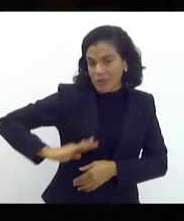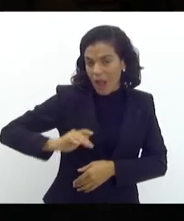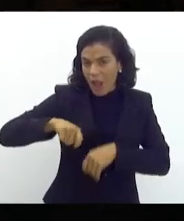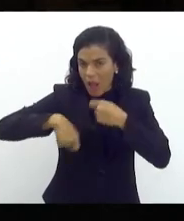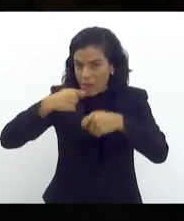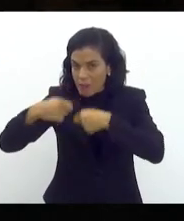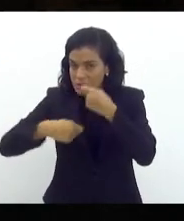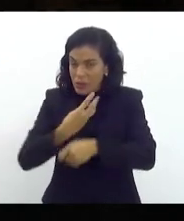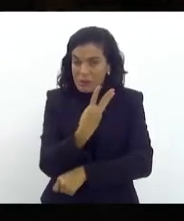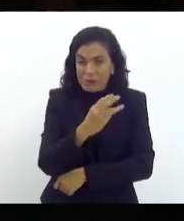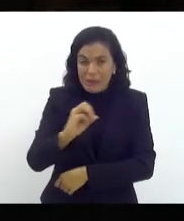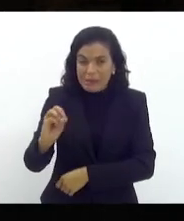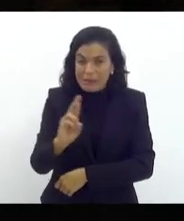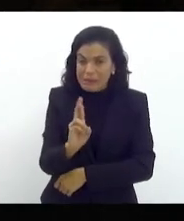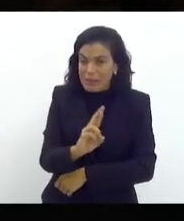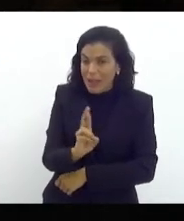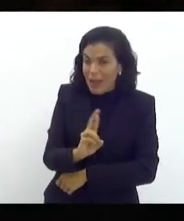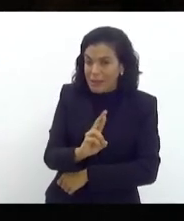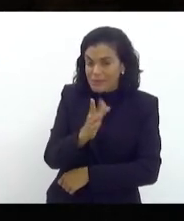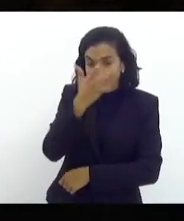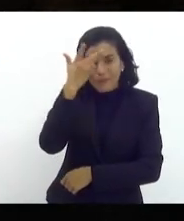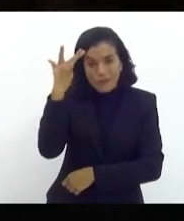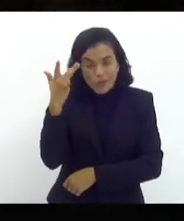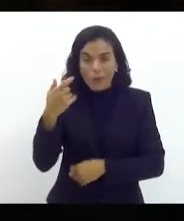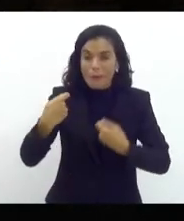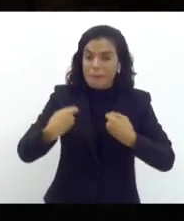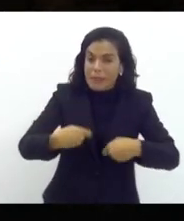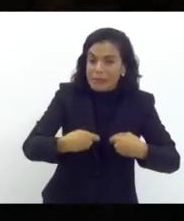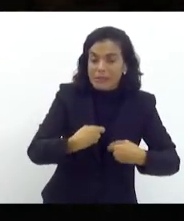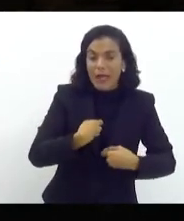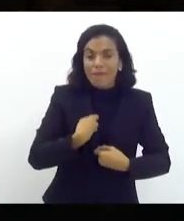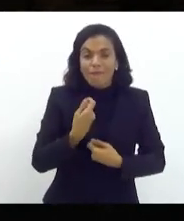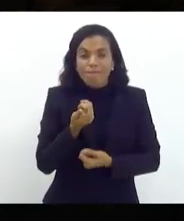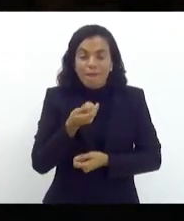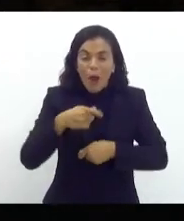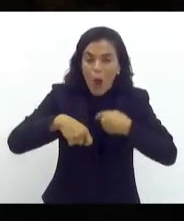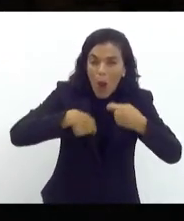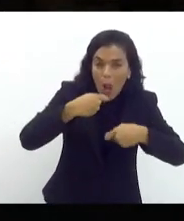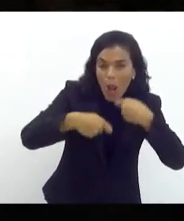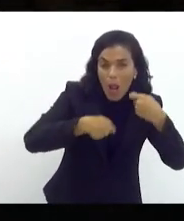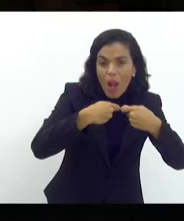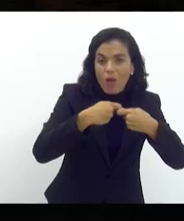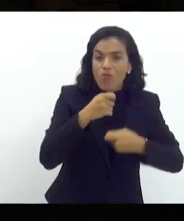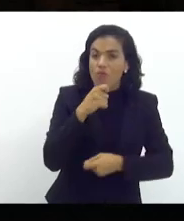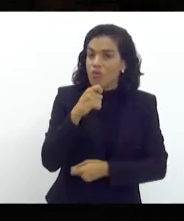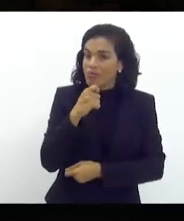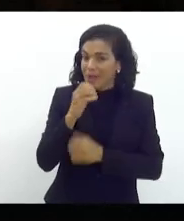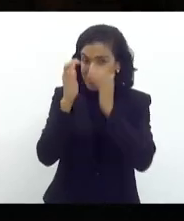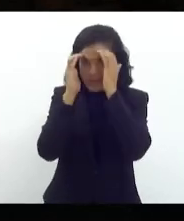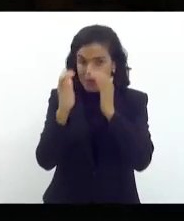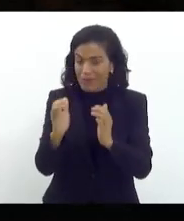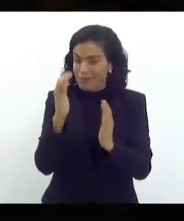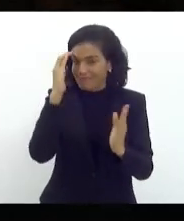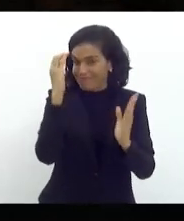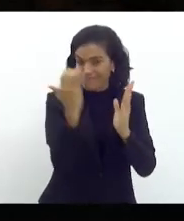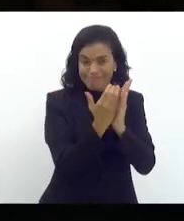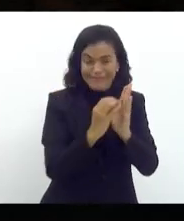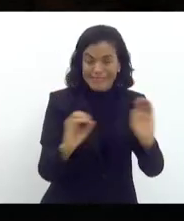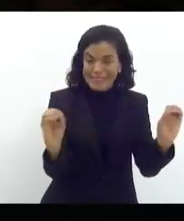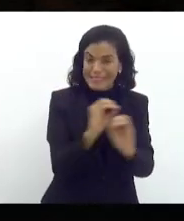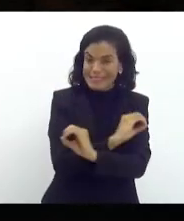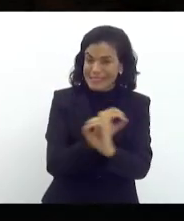300 para quem aderiu ao superar rio se isso não está sendo cumprido